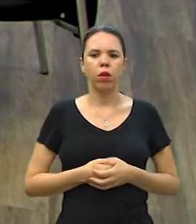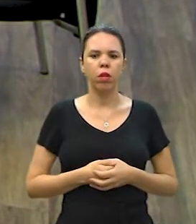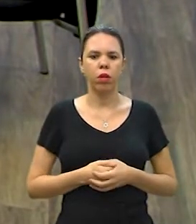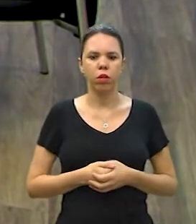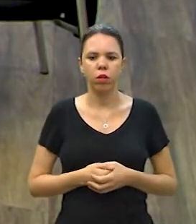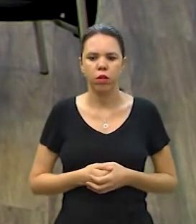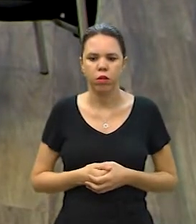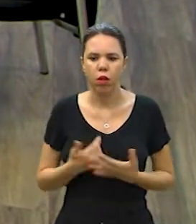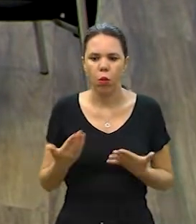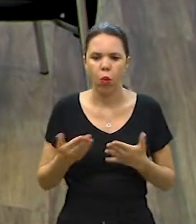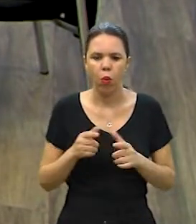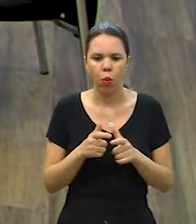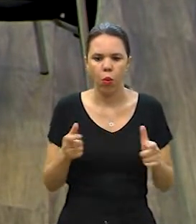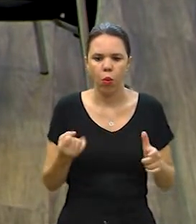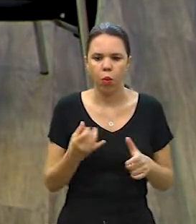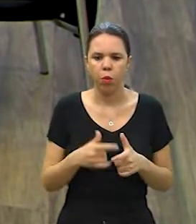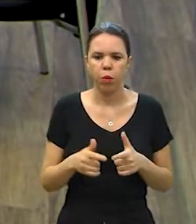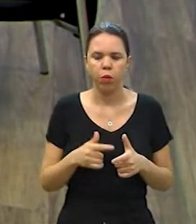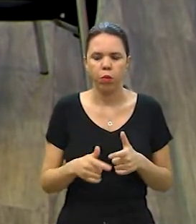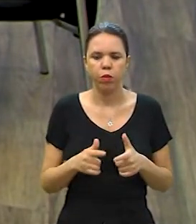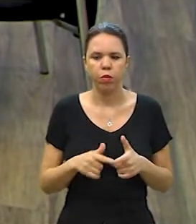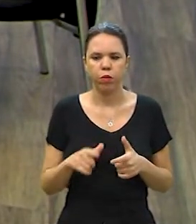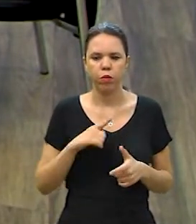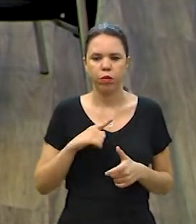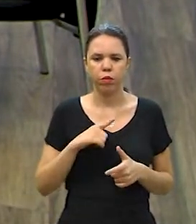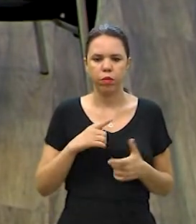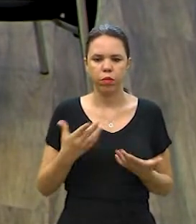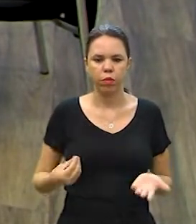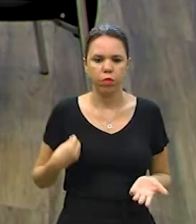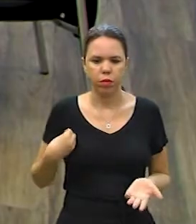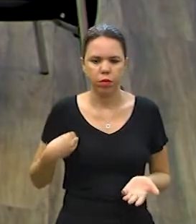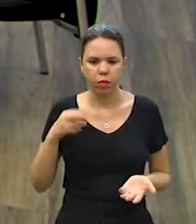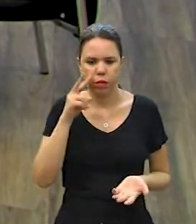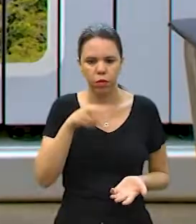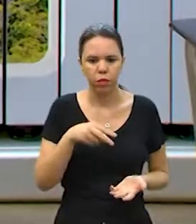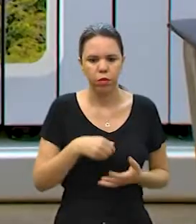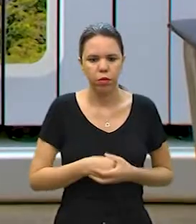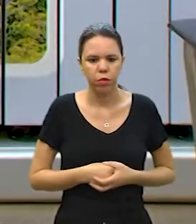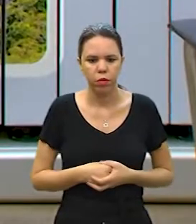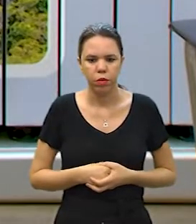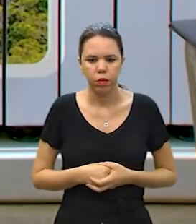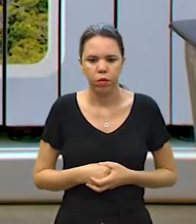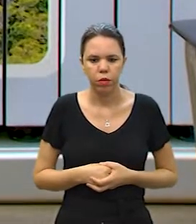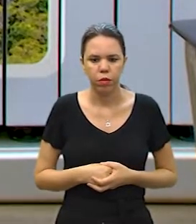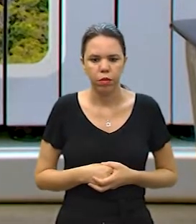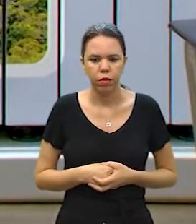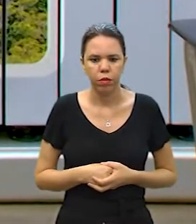qual a dimensão do problema que eles estão vendo, né?